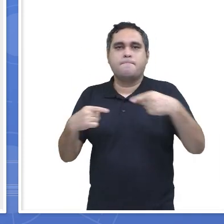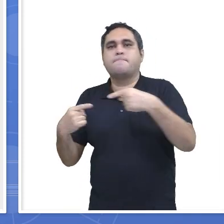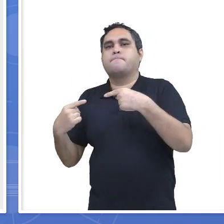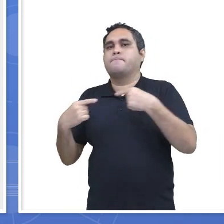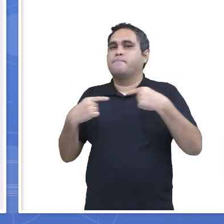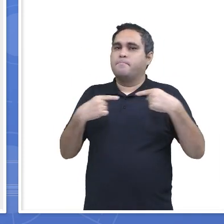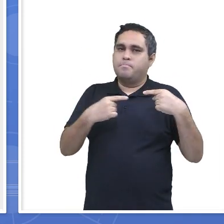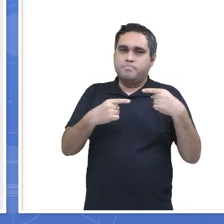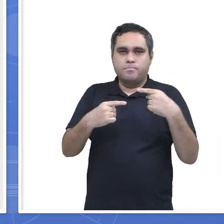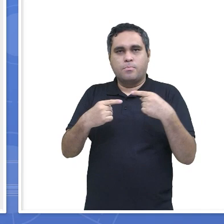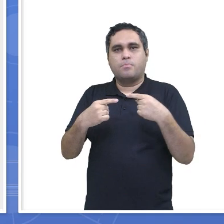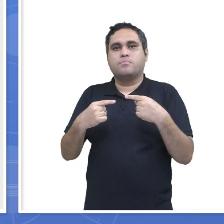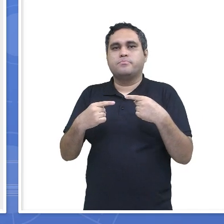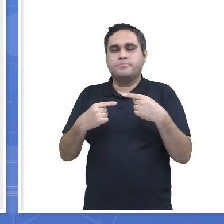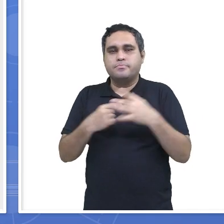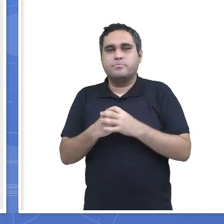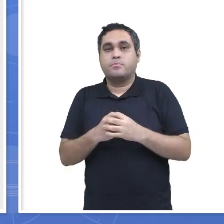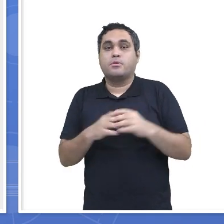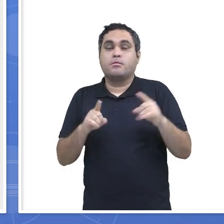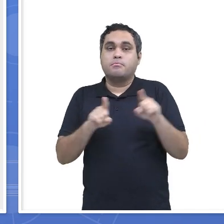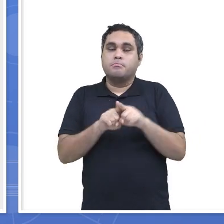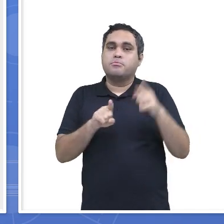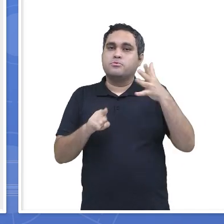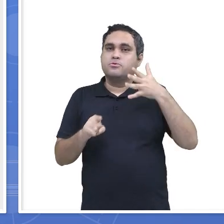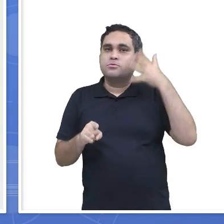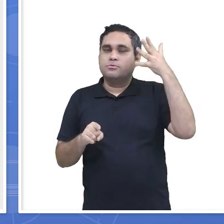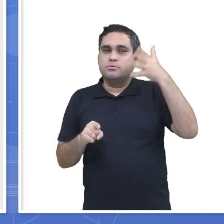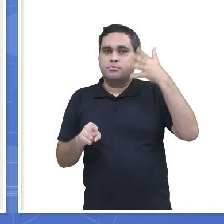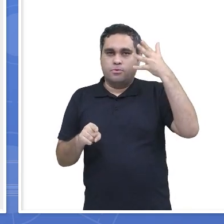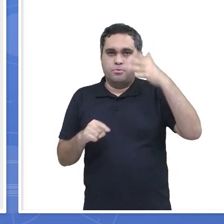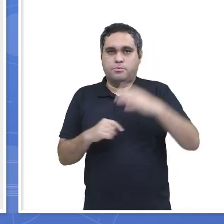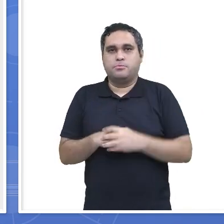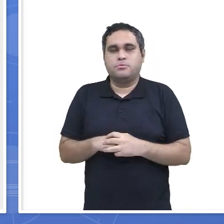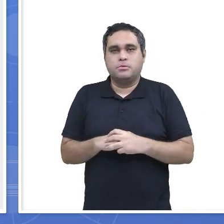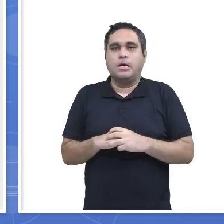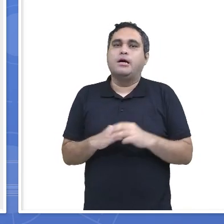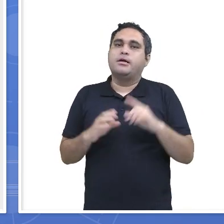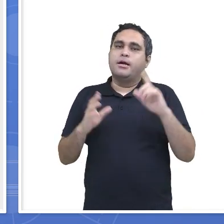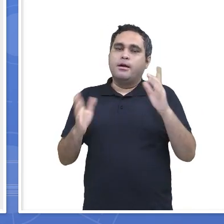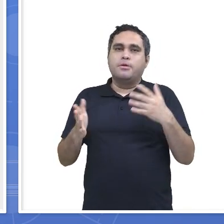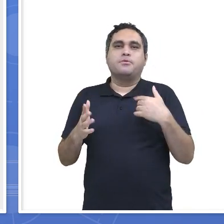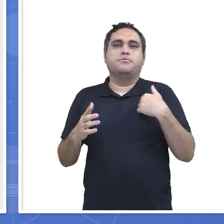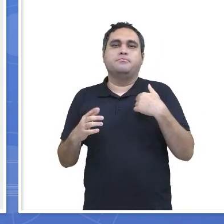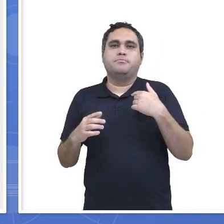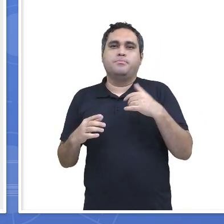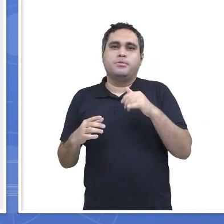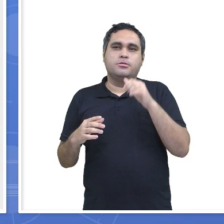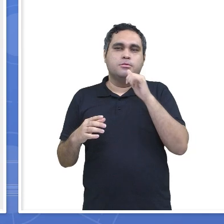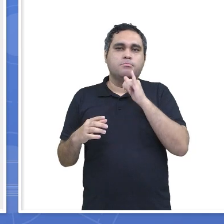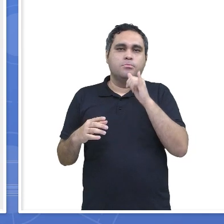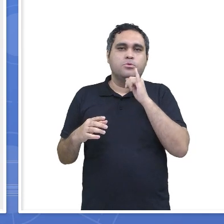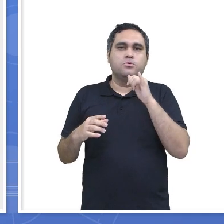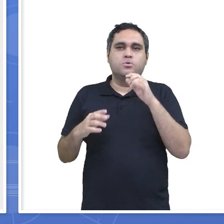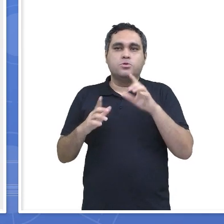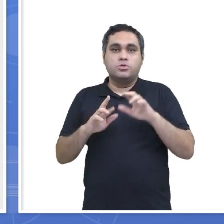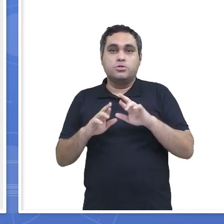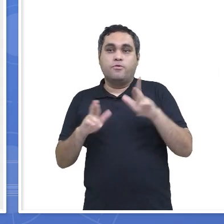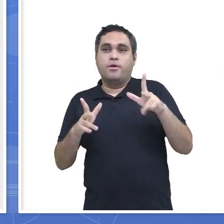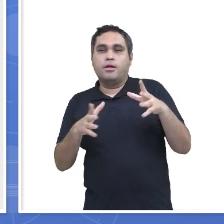valores, né, seus discursos que o caracterizavam e diferenciavam de